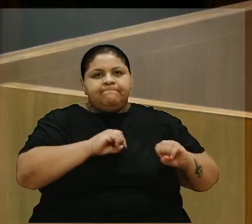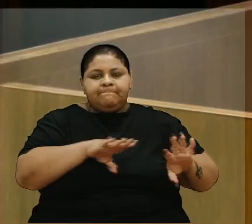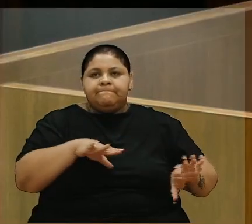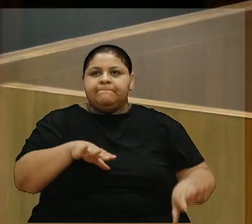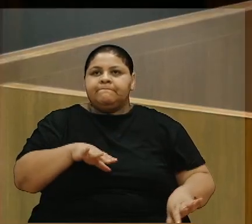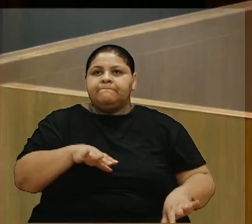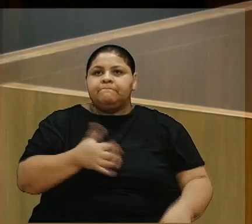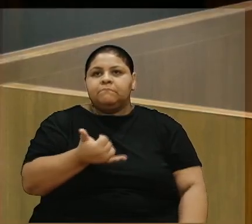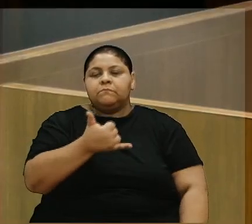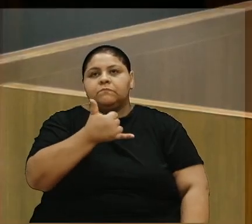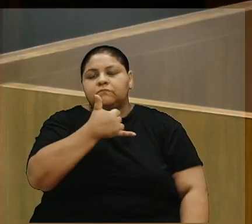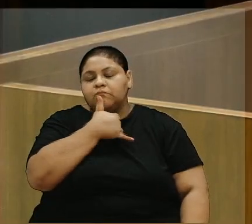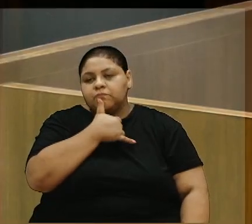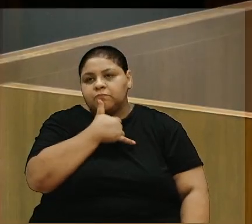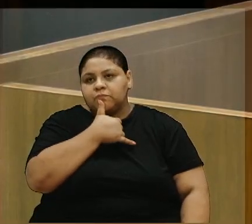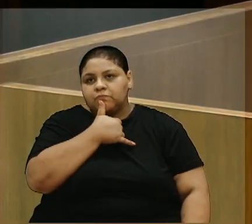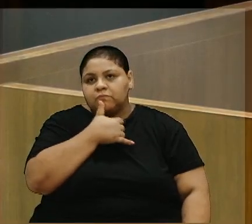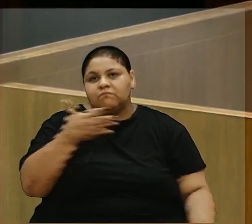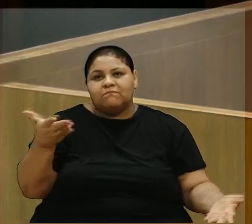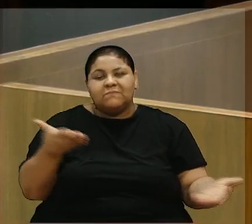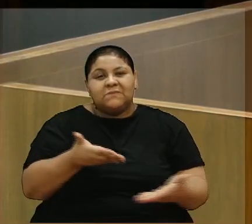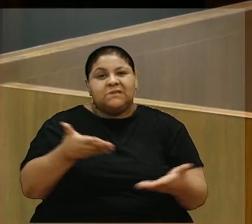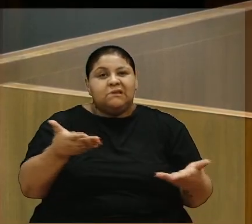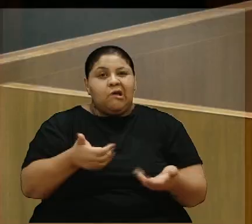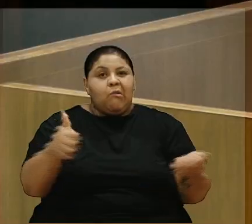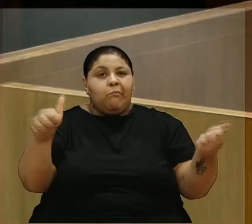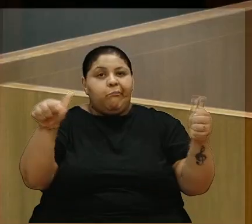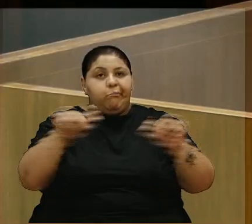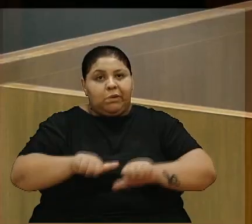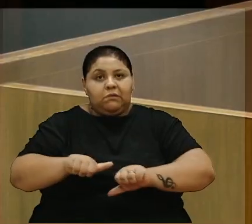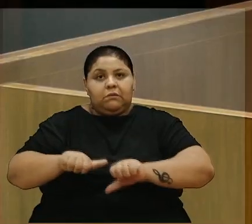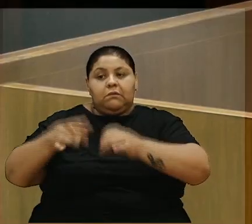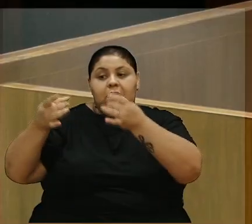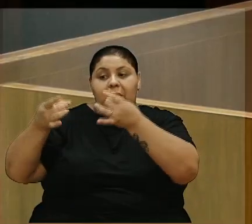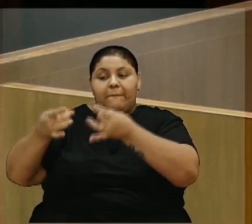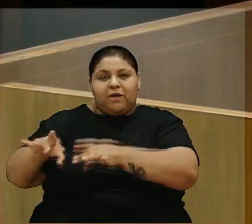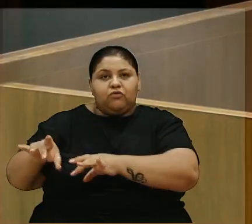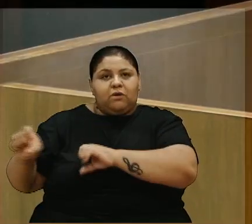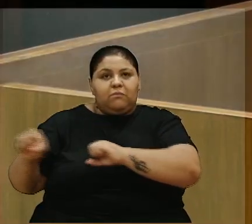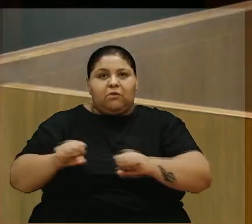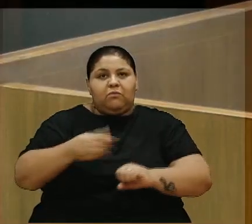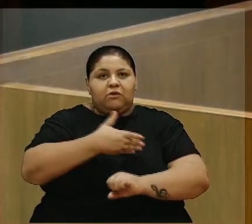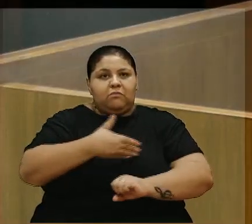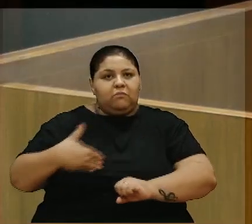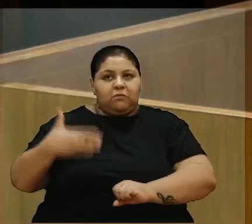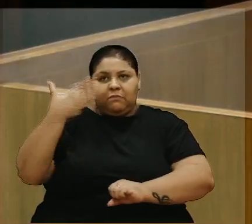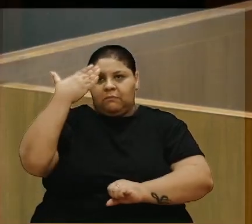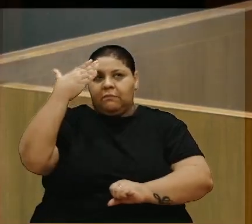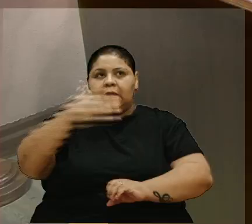infantil, infelizmente, está adoecida e abandonada pelo poder público. Obrigada.